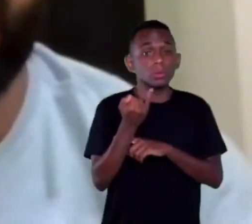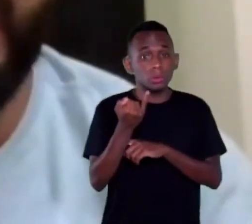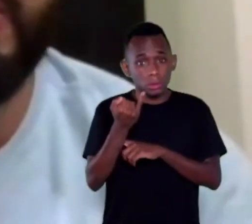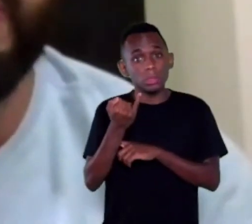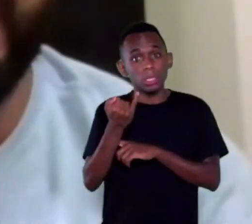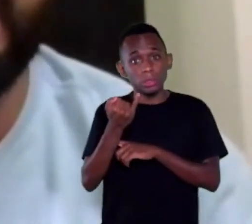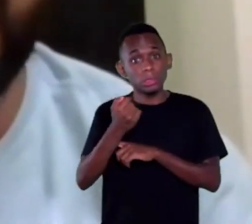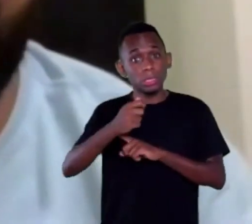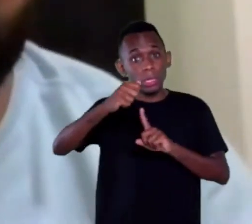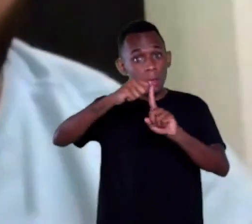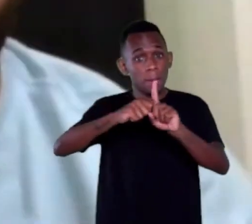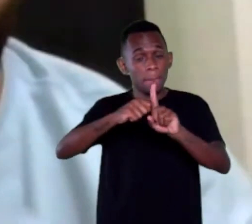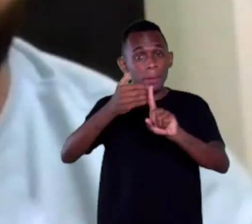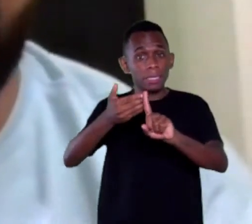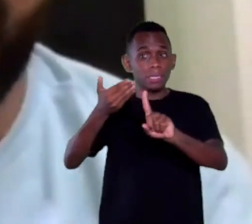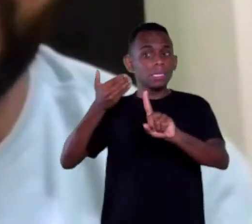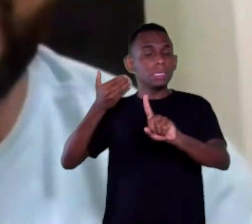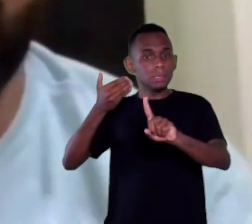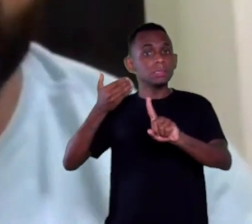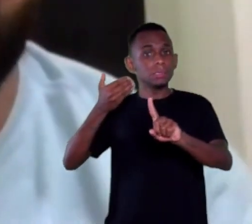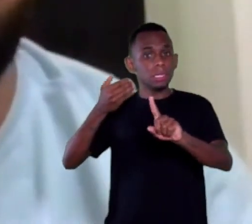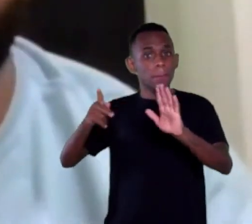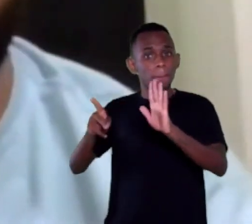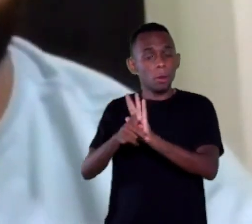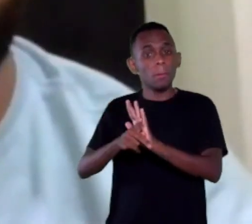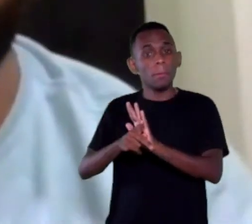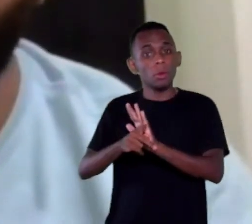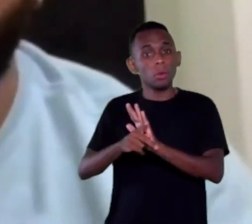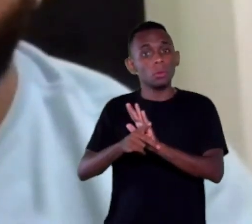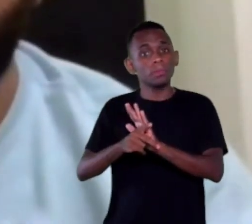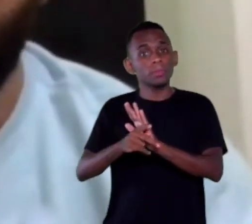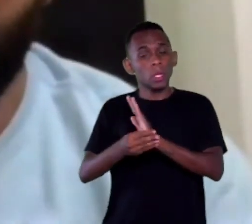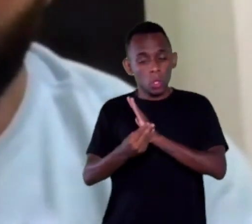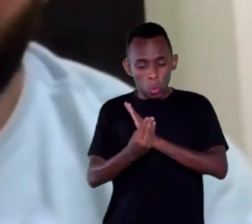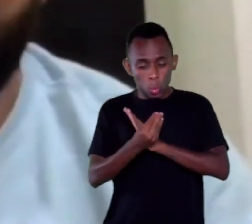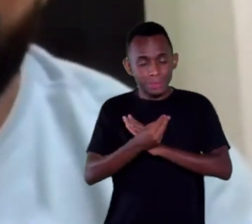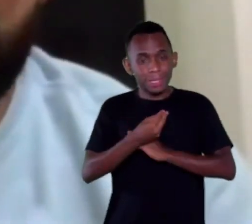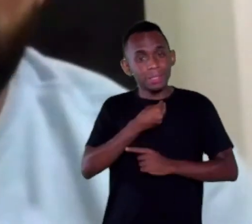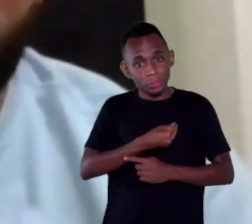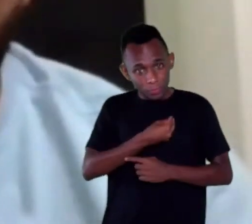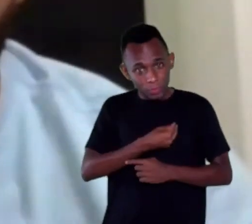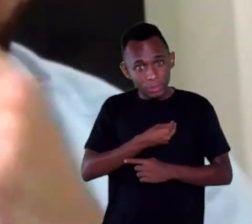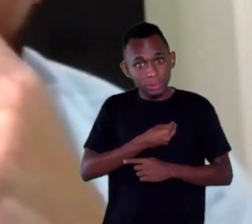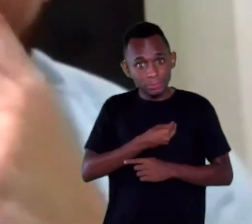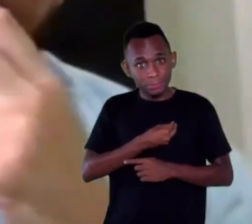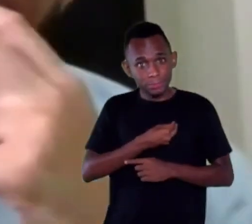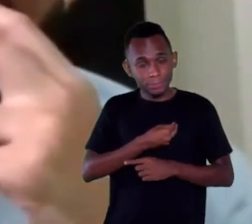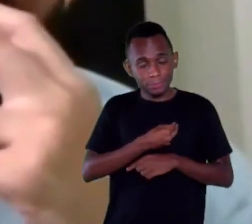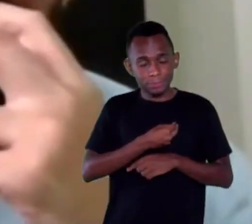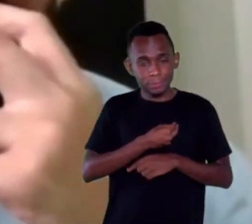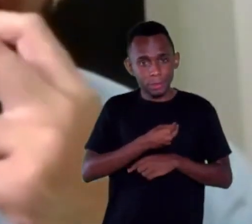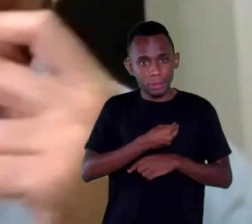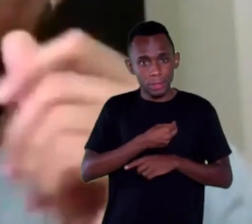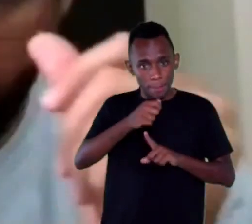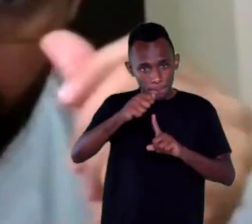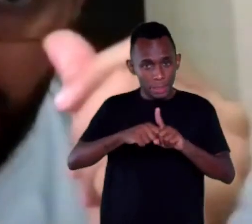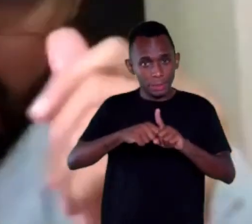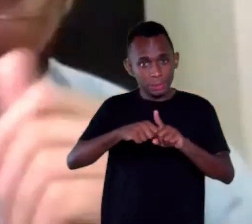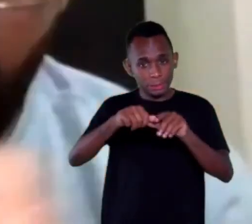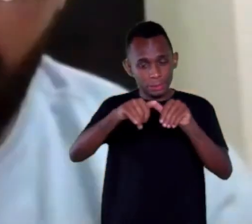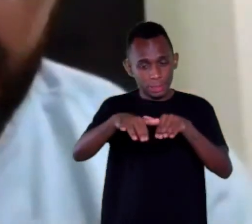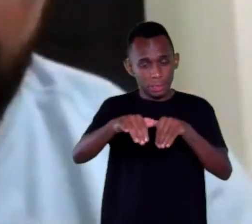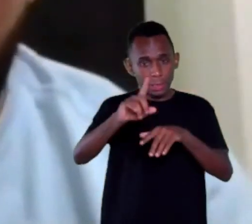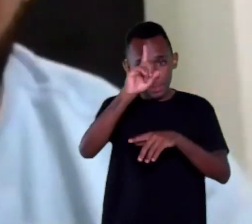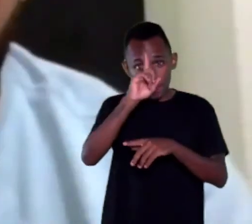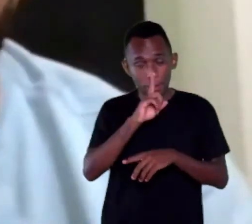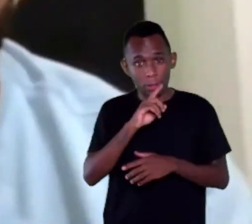mostra um homem velho, cansado e com roupas rasgadas, subindo uma escadaria com o mundo em suas costas. Um dos degraus